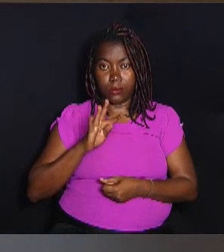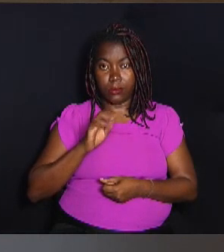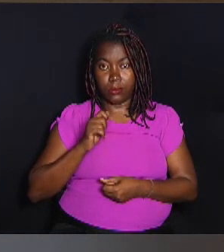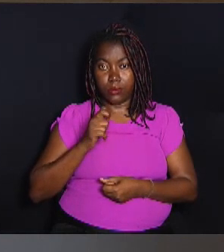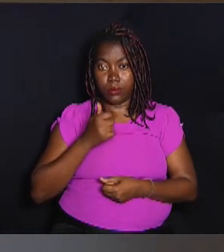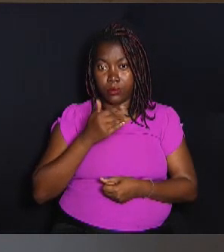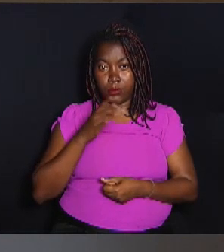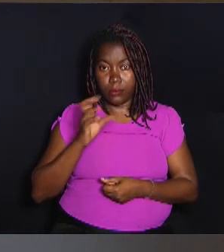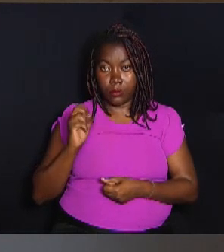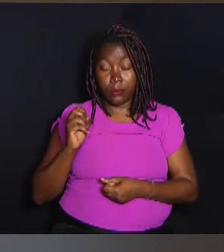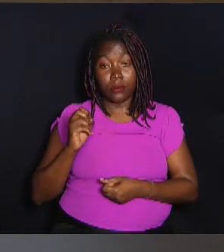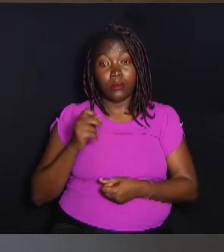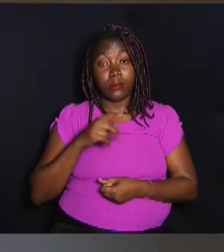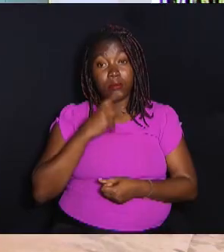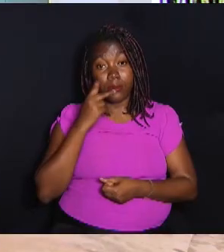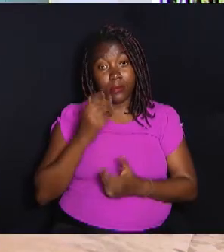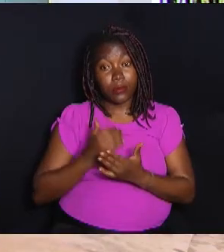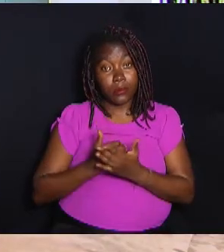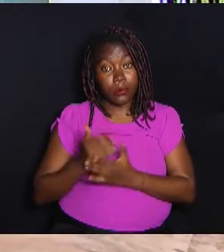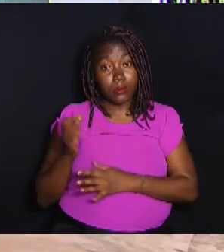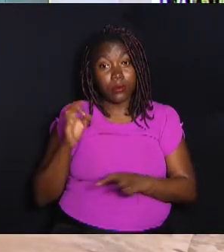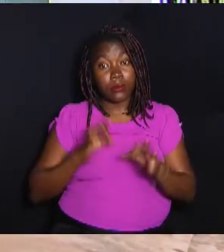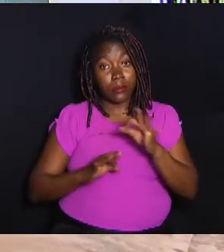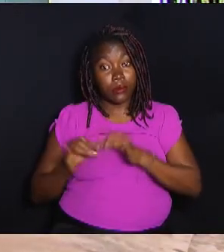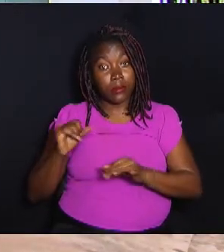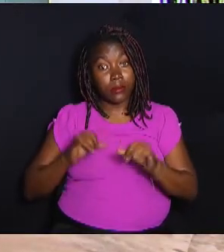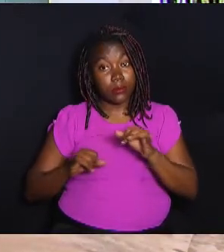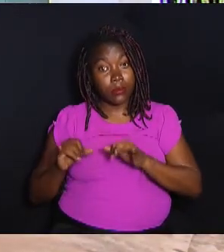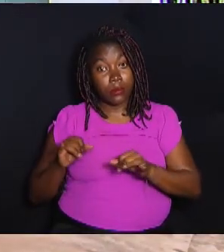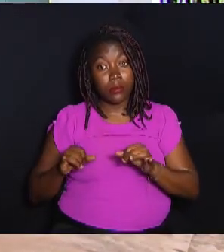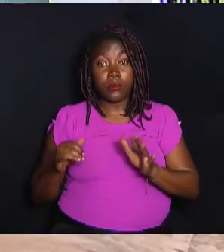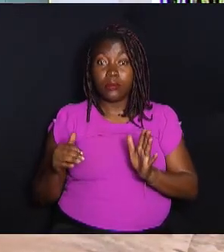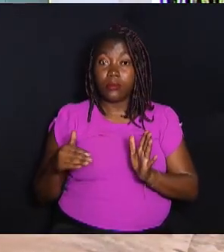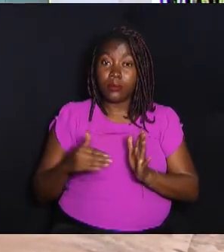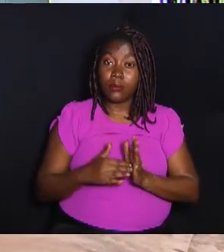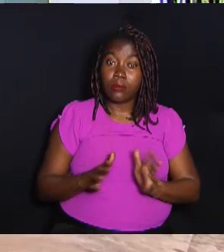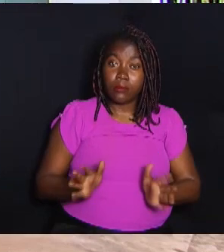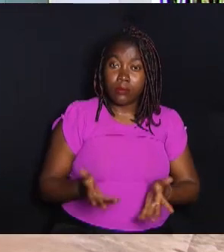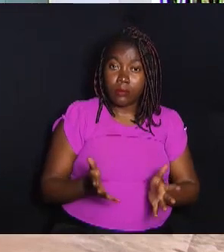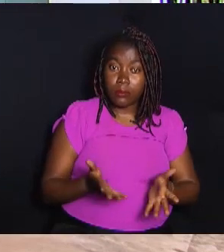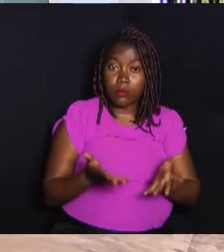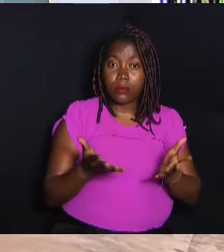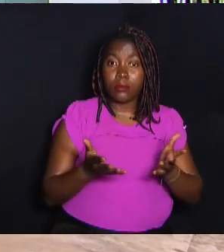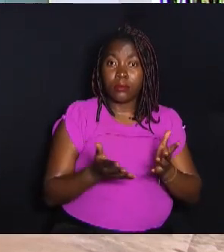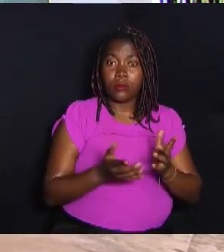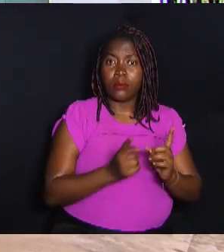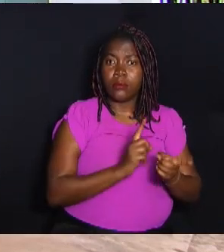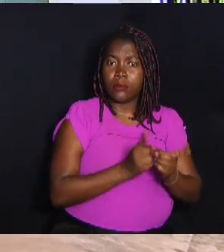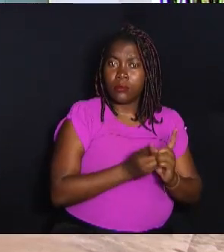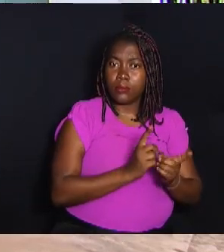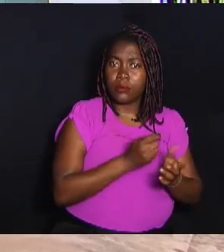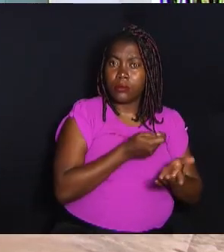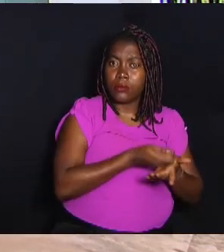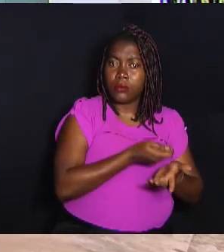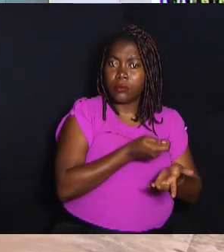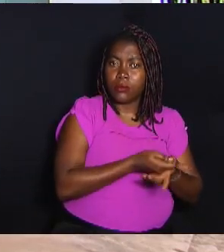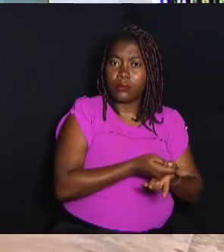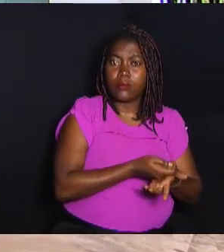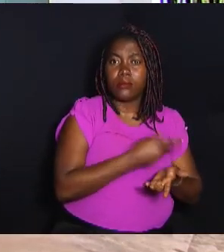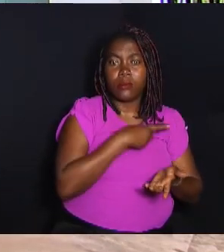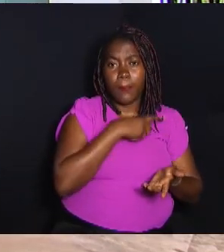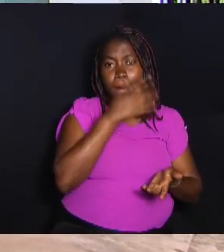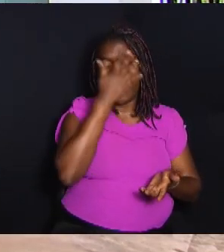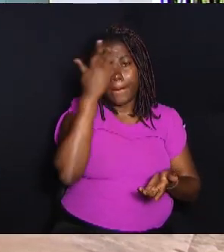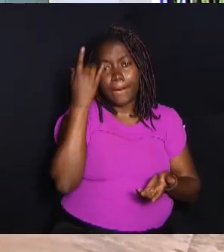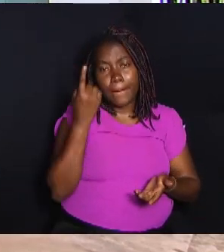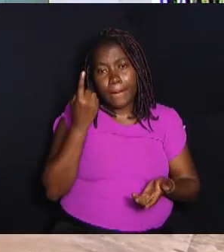comunicação política de resultado também. Ele vai falar desde o planejamento da campanha até impulsionamento, tráfego